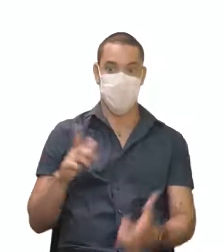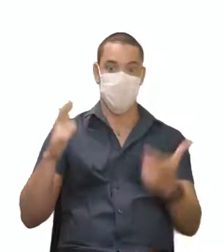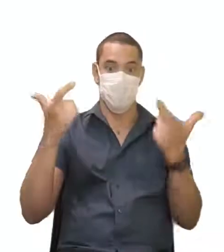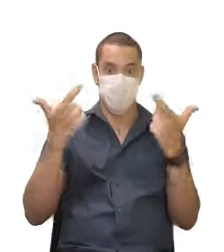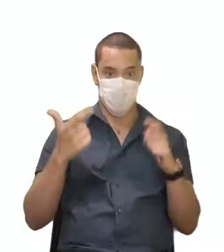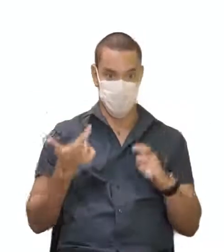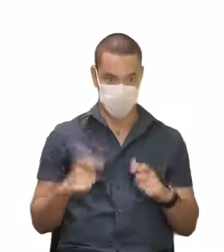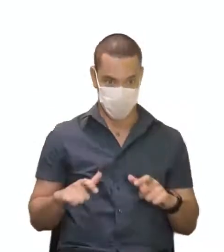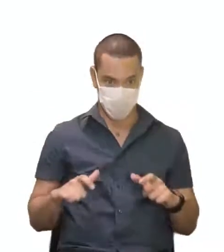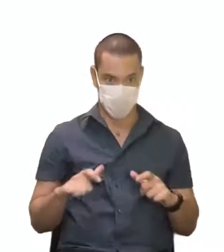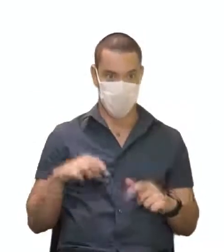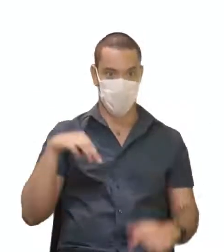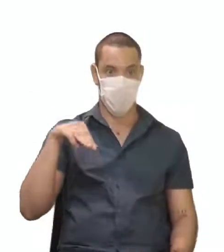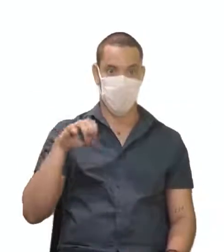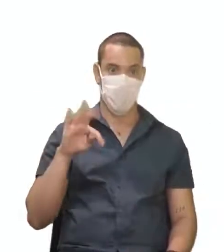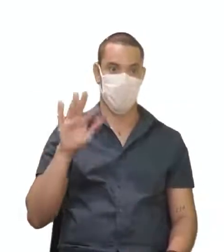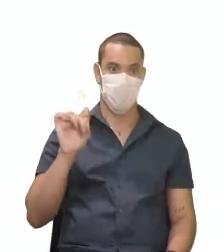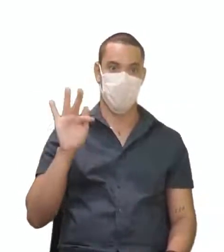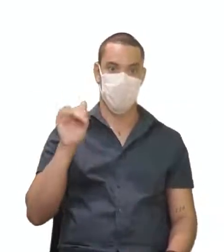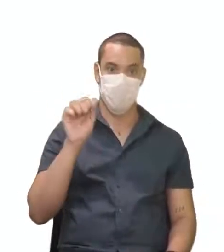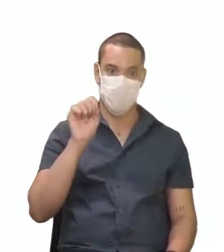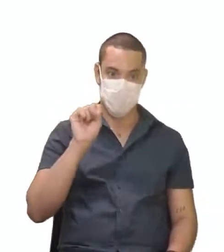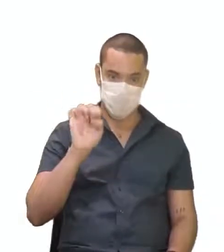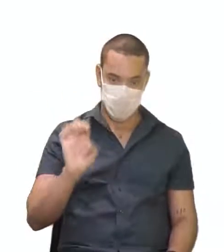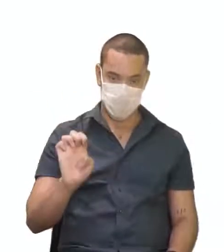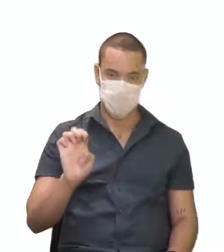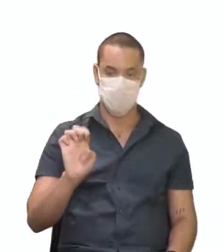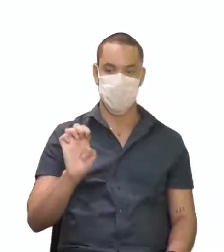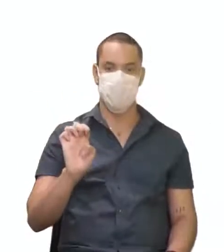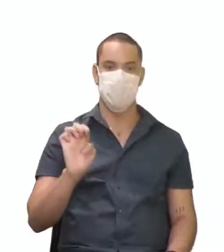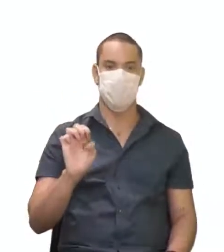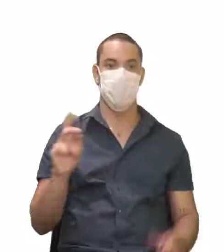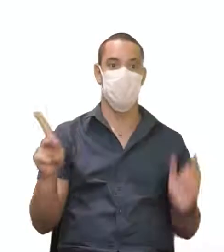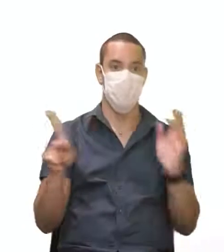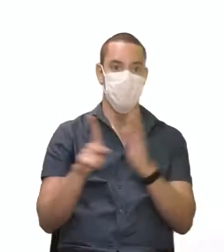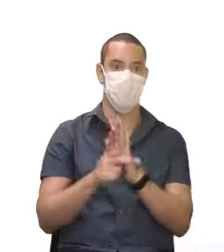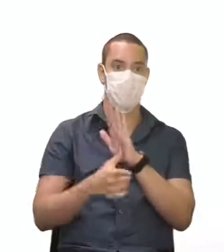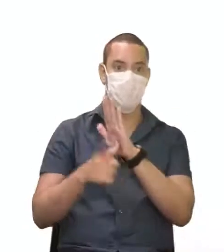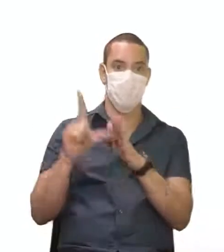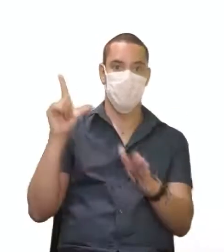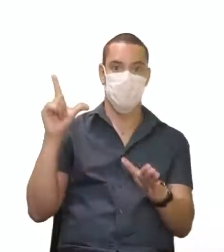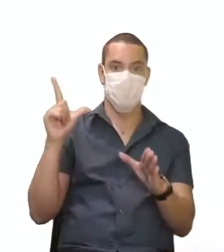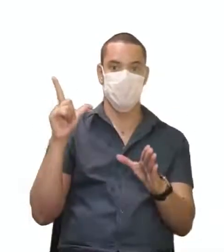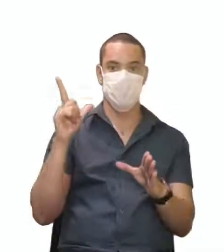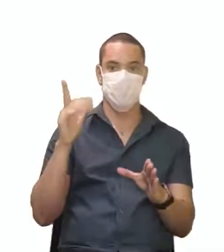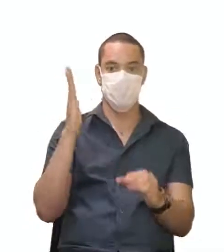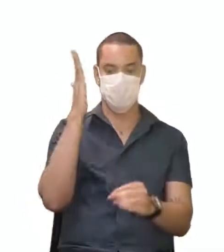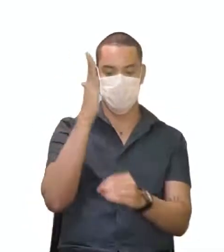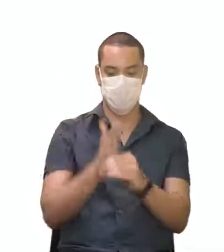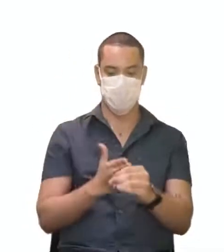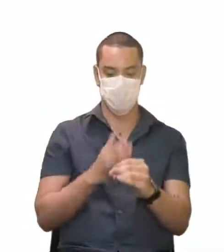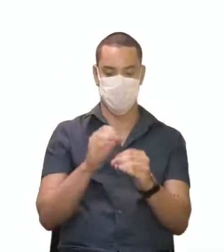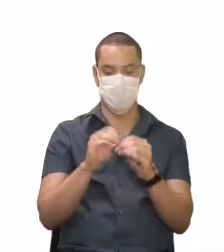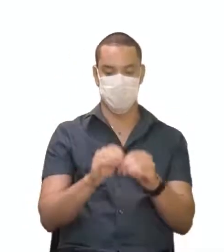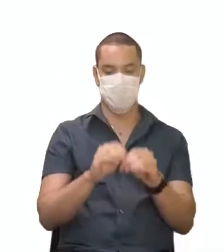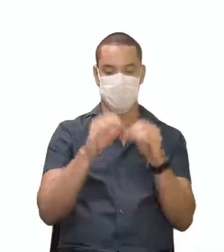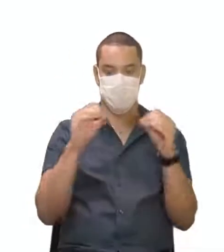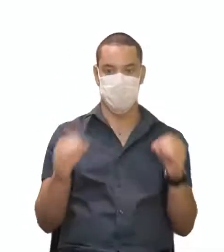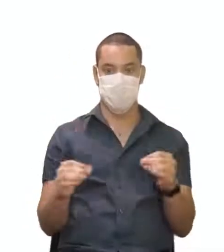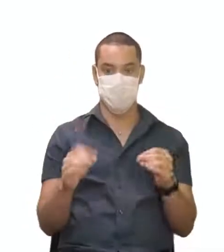Lá na metáfase da mitose, eu tinha lá a